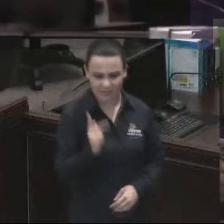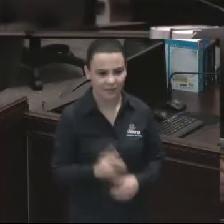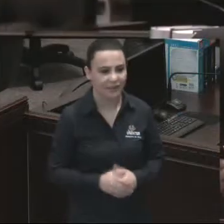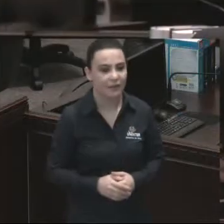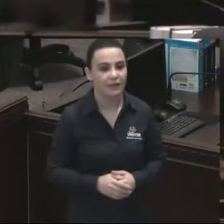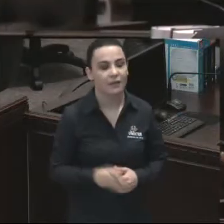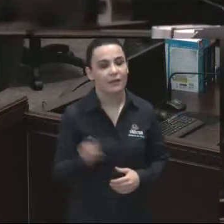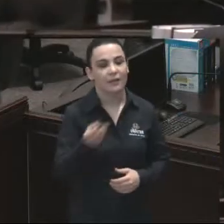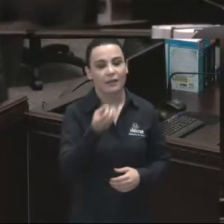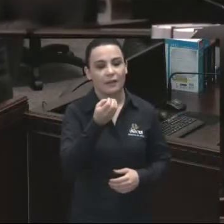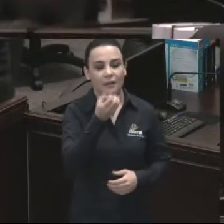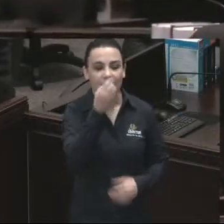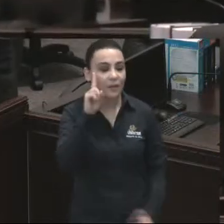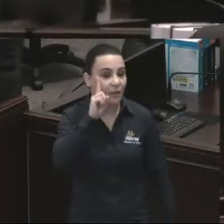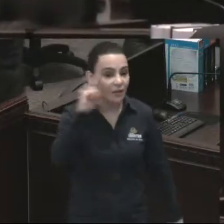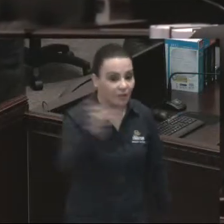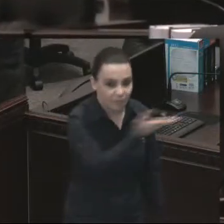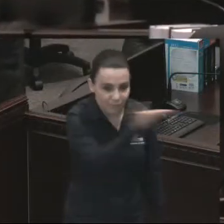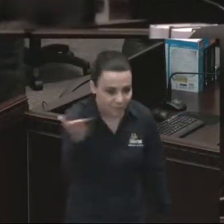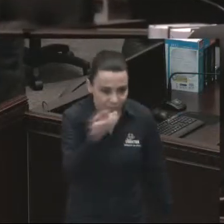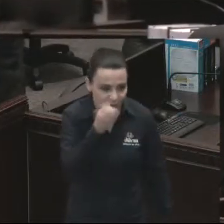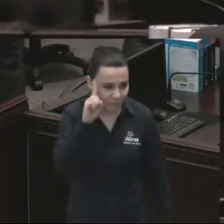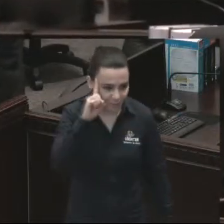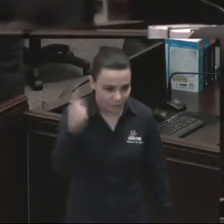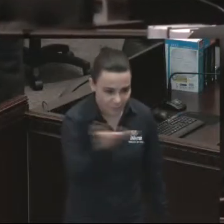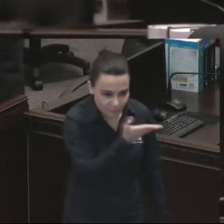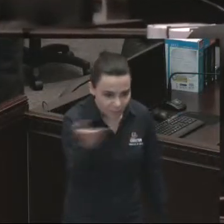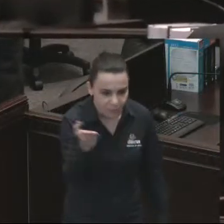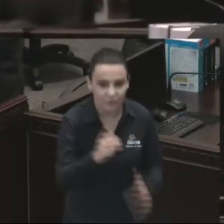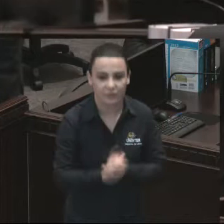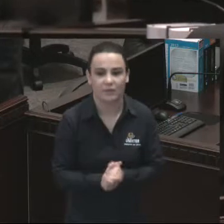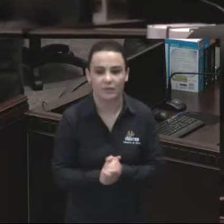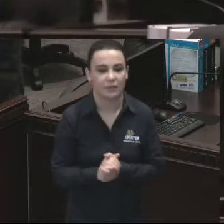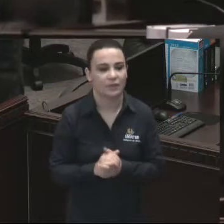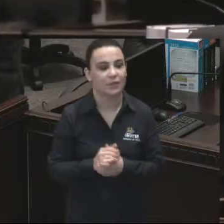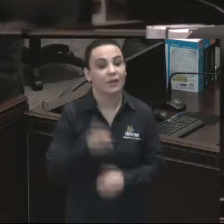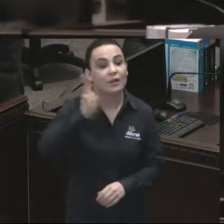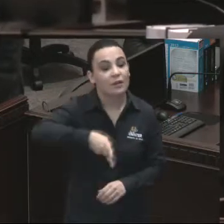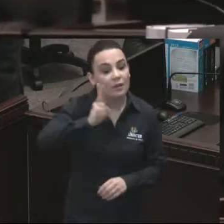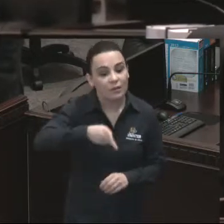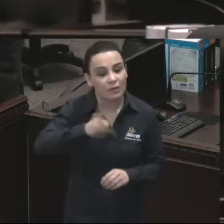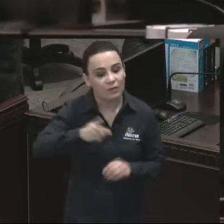Paraná. Então, eu vou dar sequência a essa fala da professora Helena, apresentando um pouco